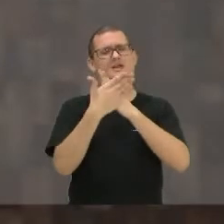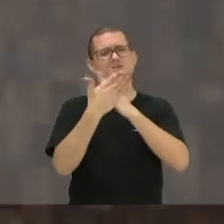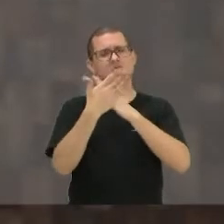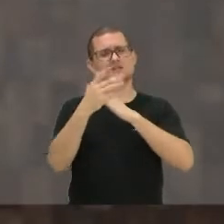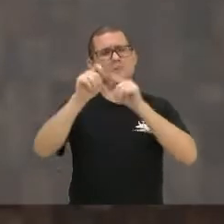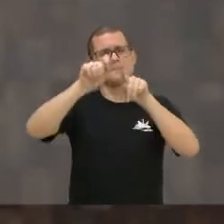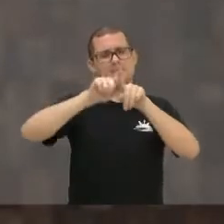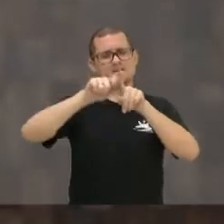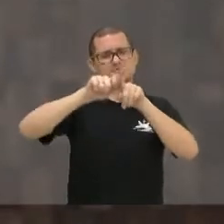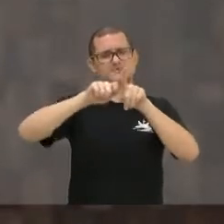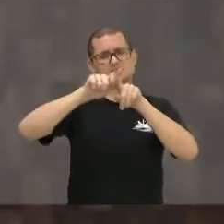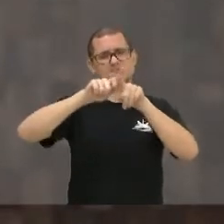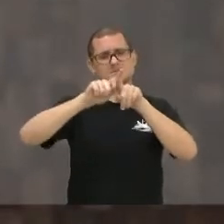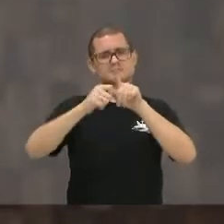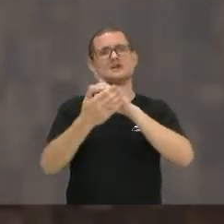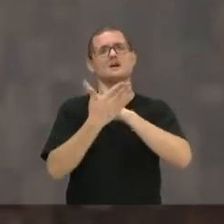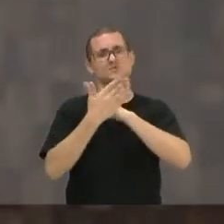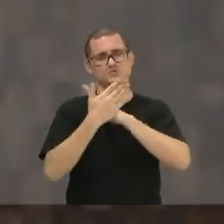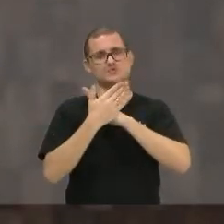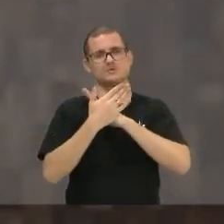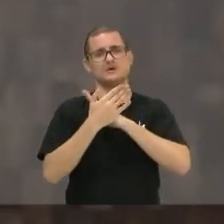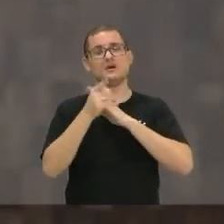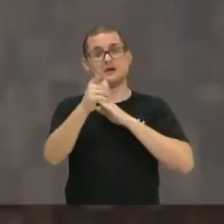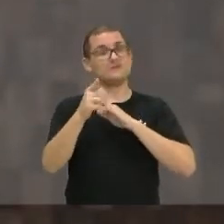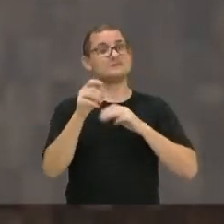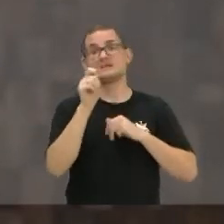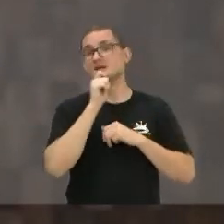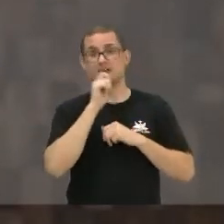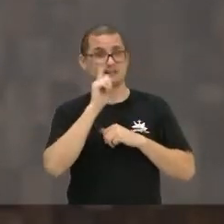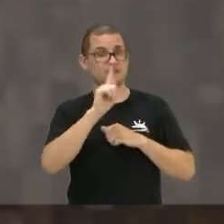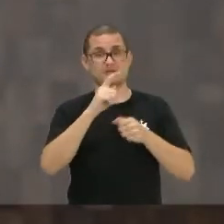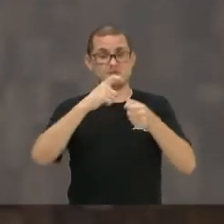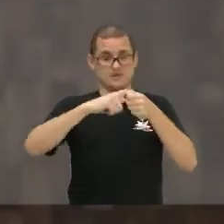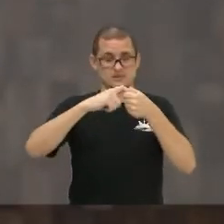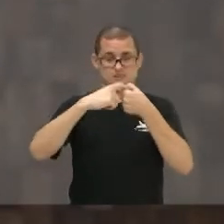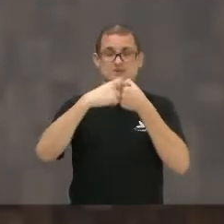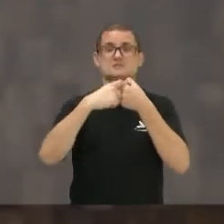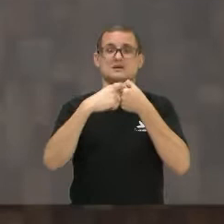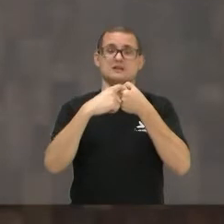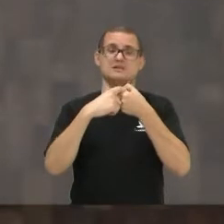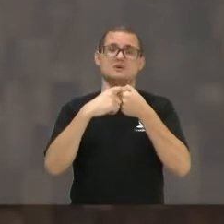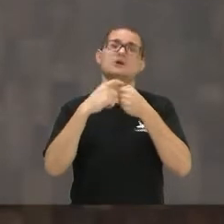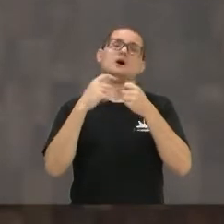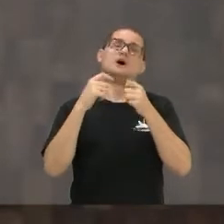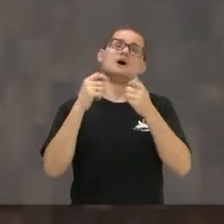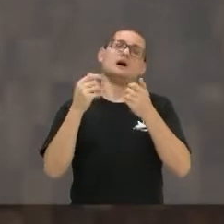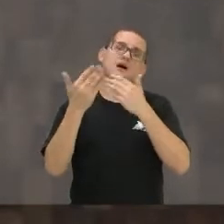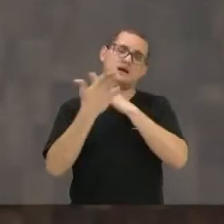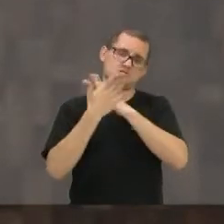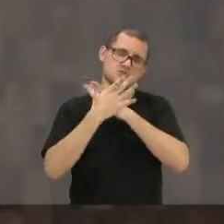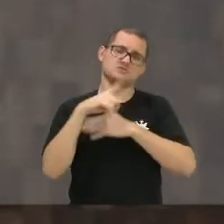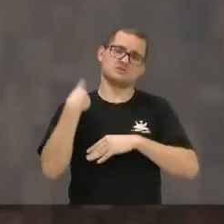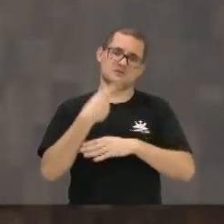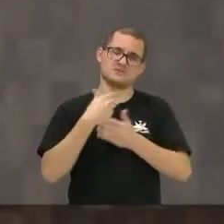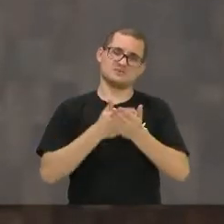e fazer um convite para você que ainda não faz parte da nossa família liga agora 41322